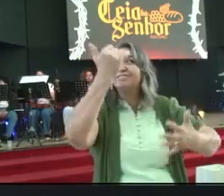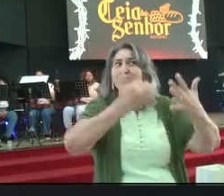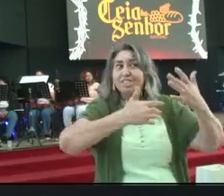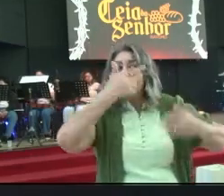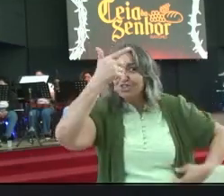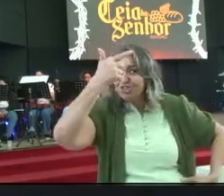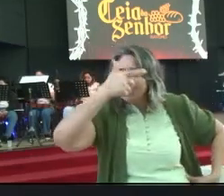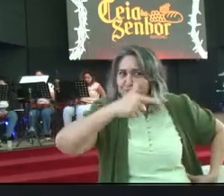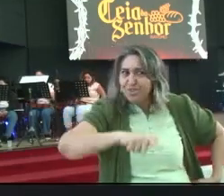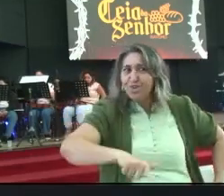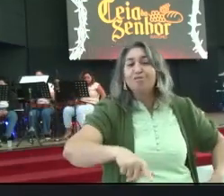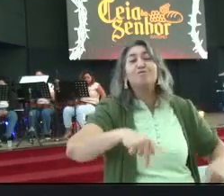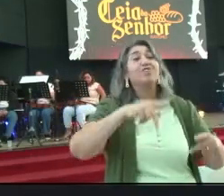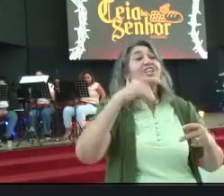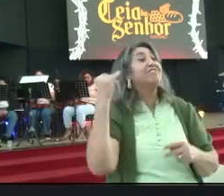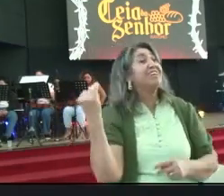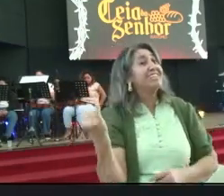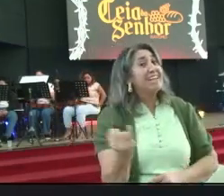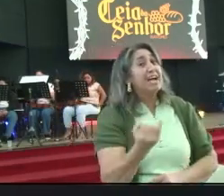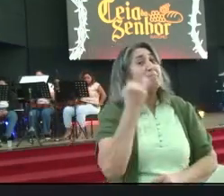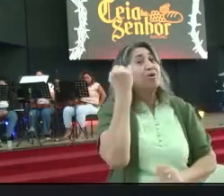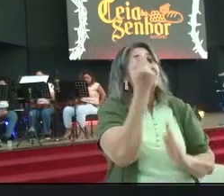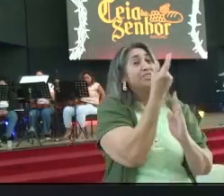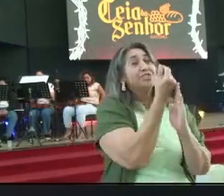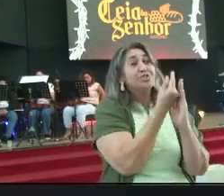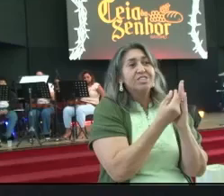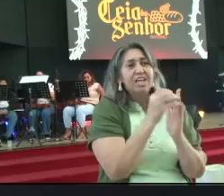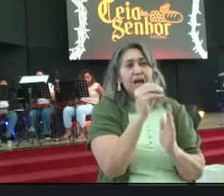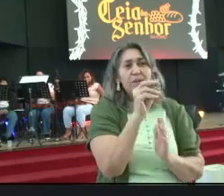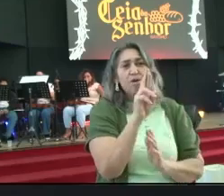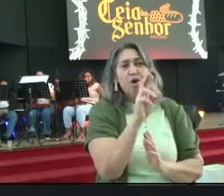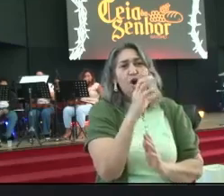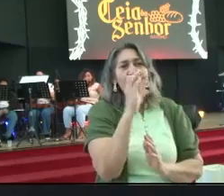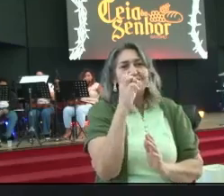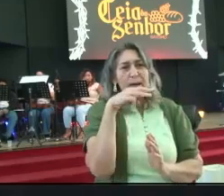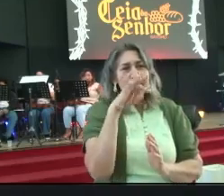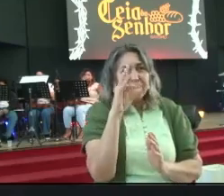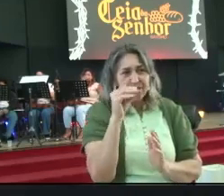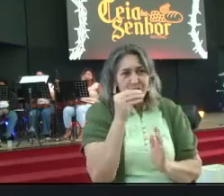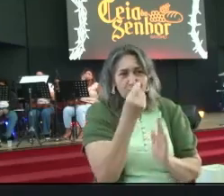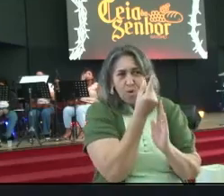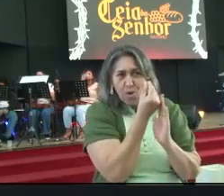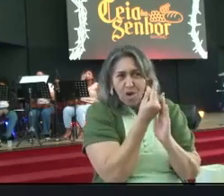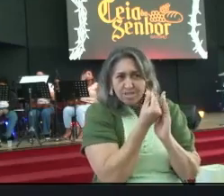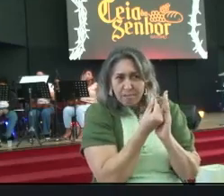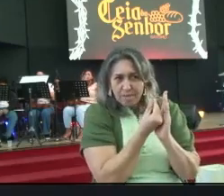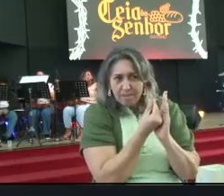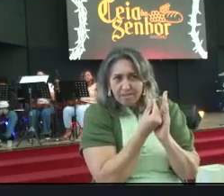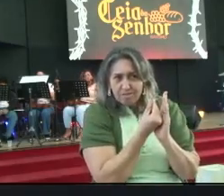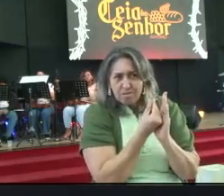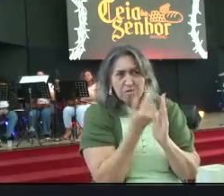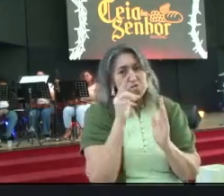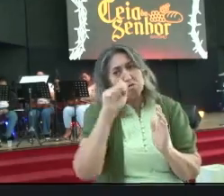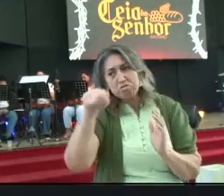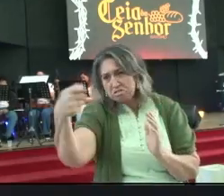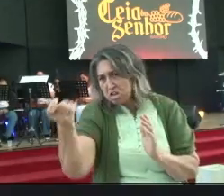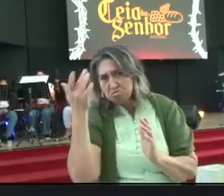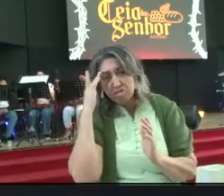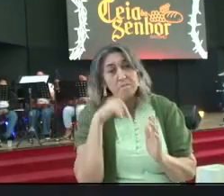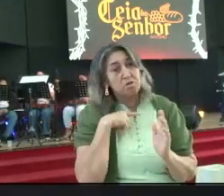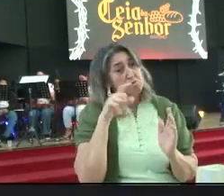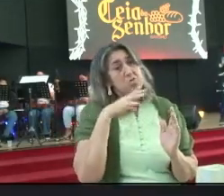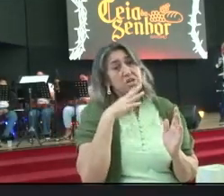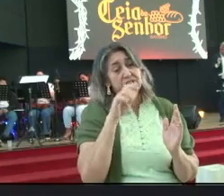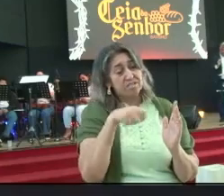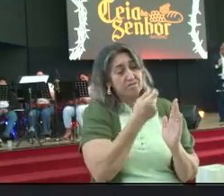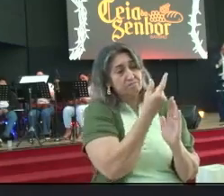que eu vou falar da importância do orçamento financeiro. Não, você não pode perder domingo que vem.